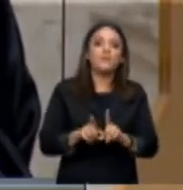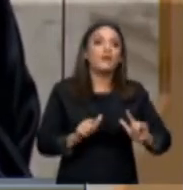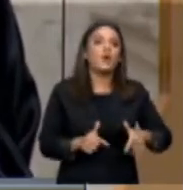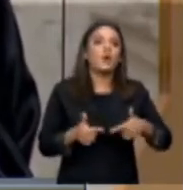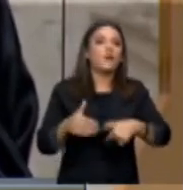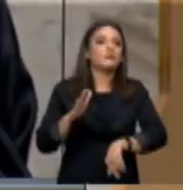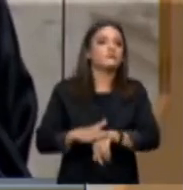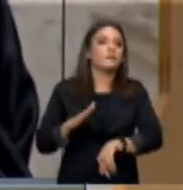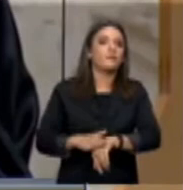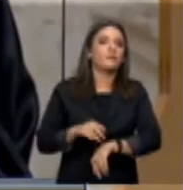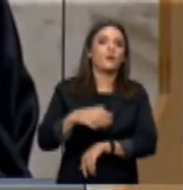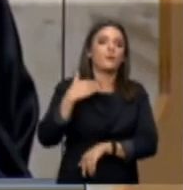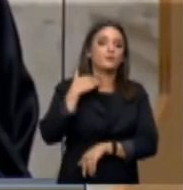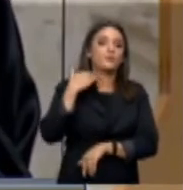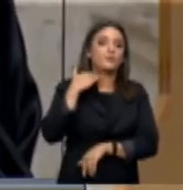melhor dizendo,